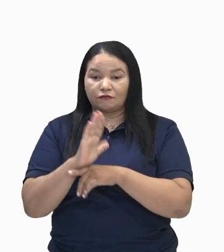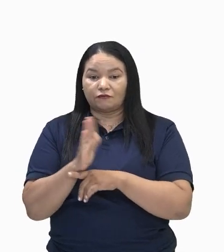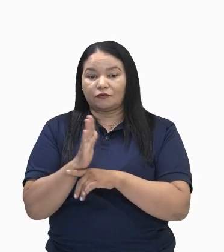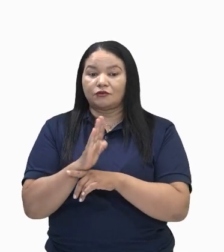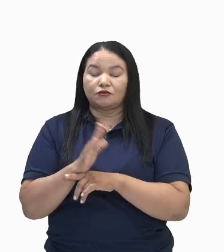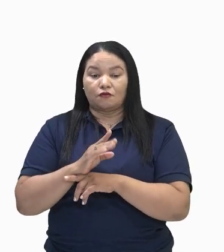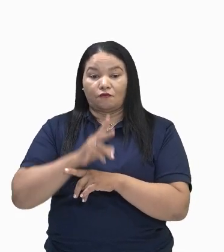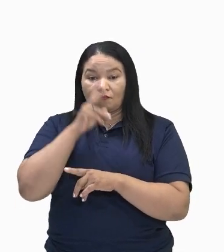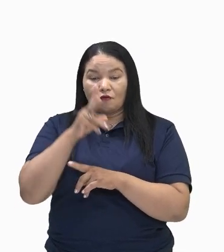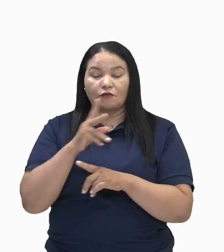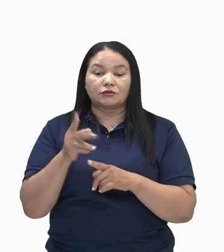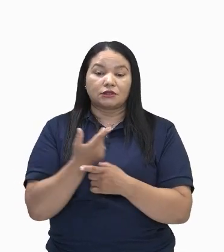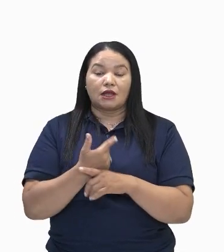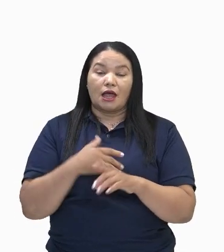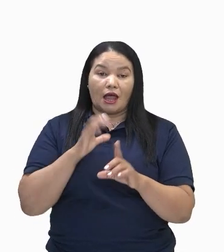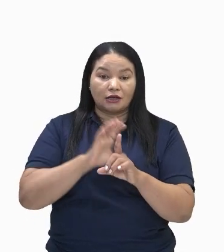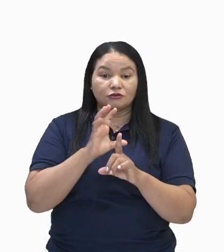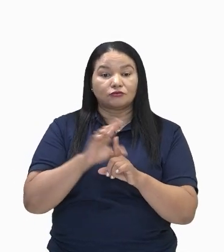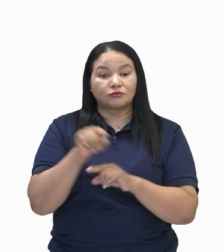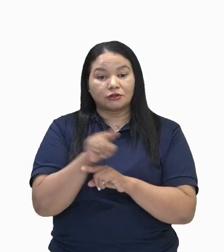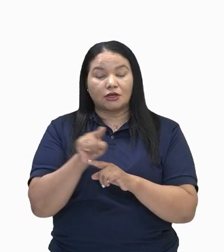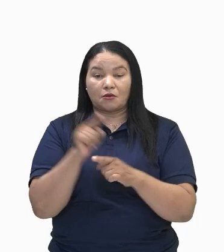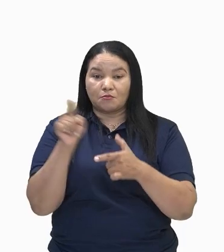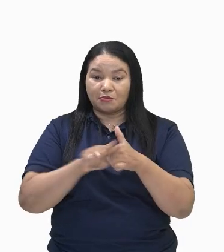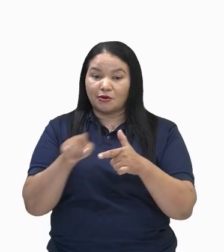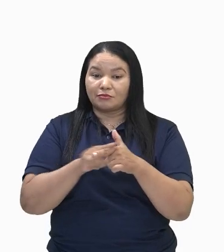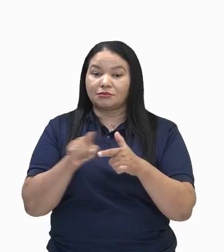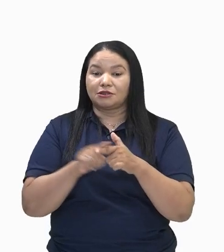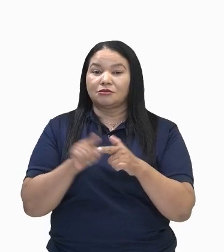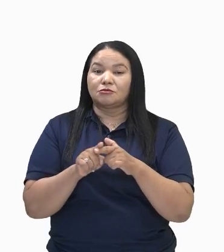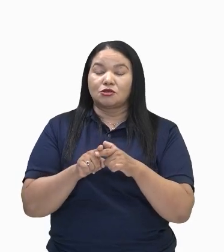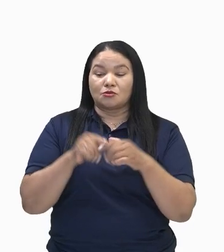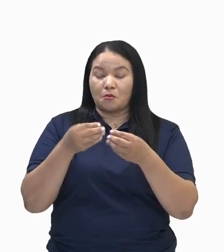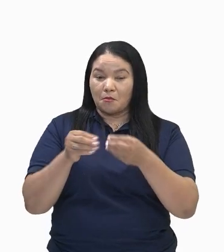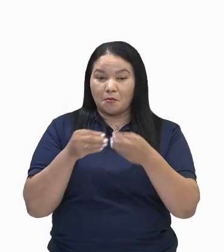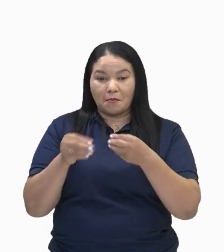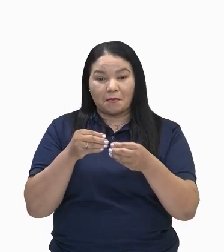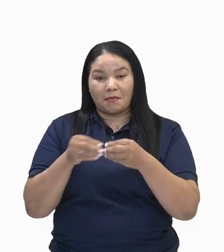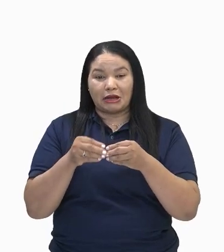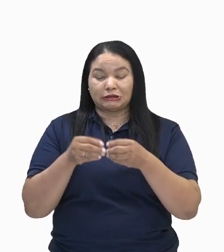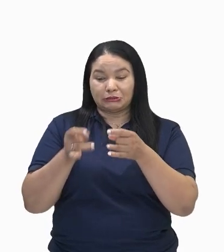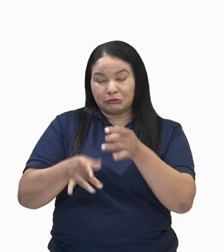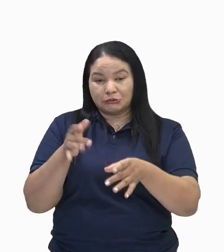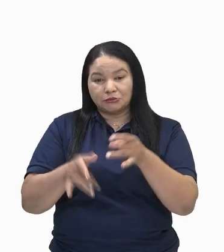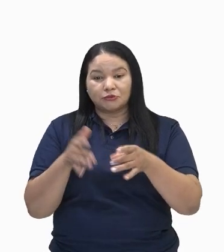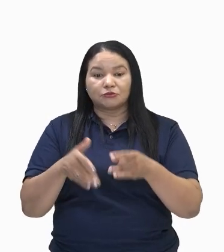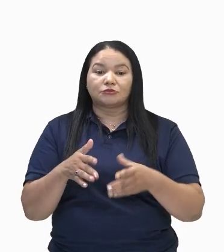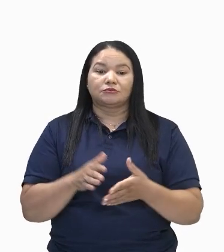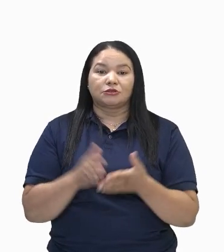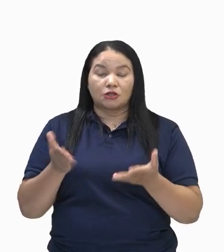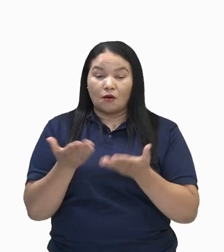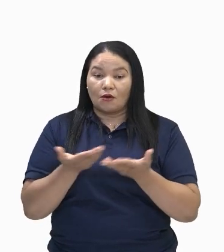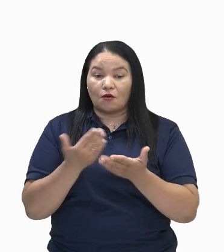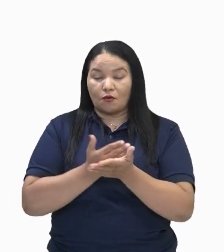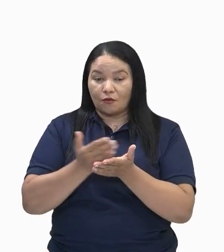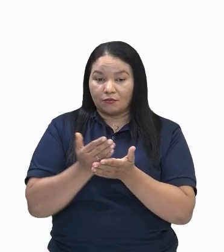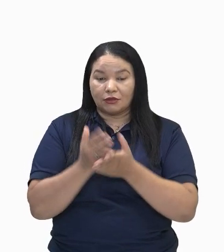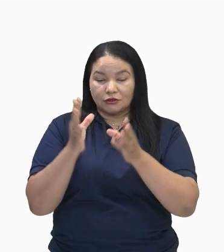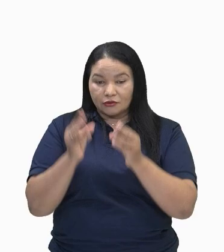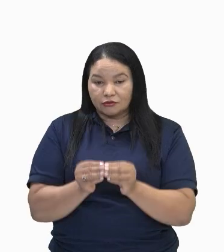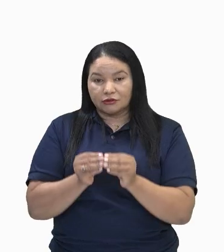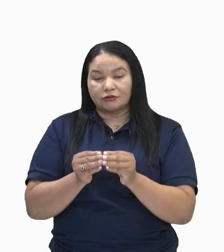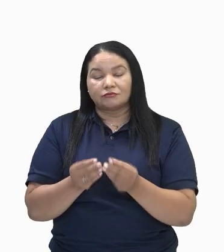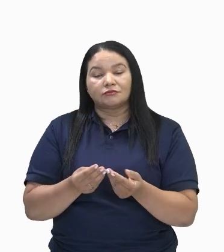seu objetivo de alertar sobre a crise da poluição plástica. Então veja que aqui eu já começo a conclusão. Eu reforço que é um